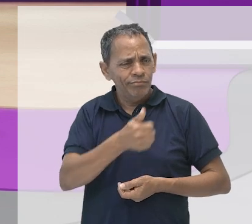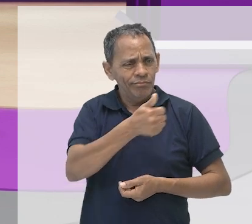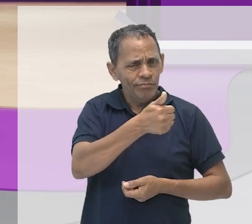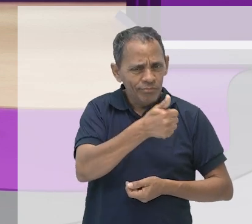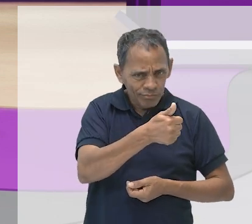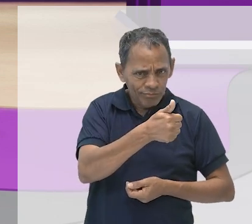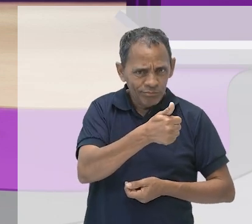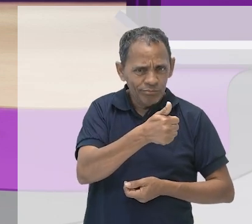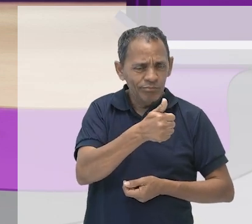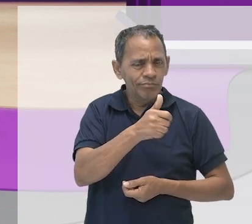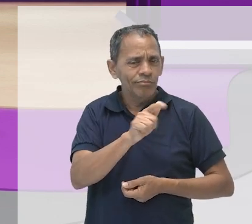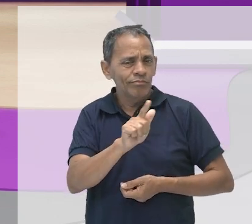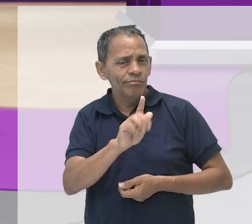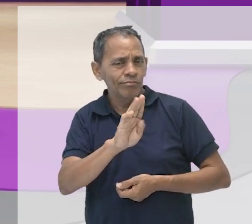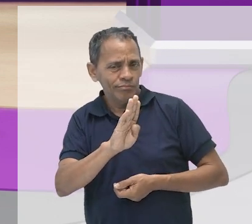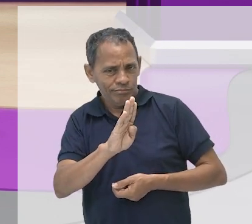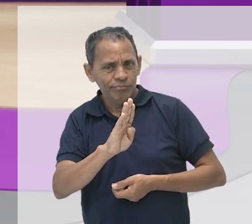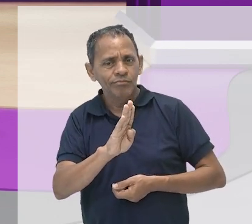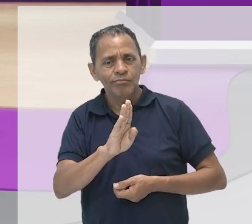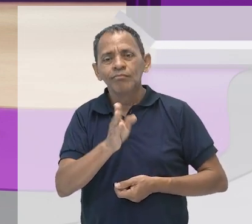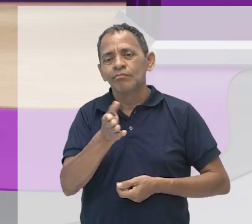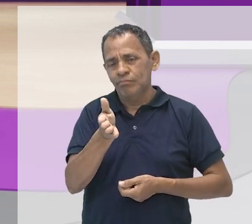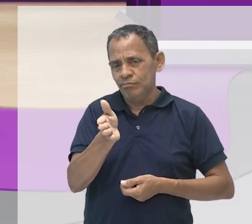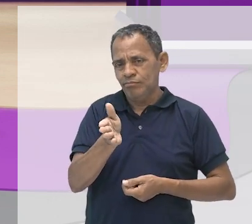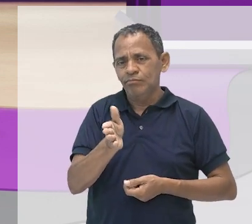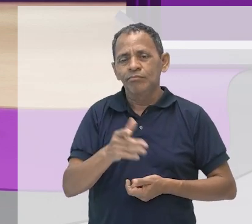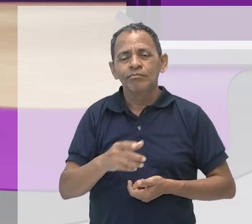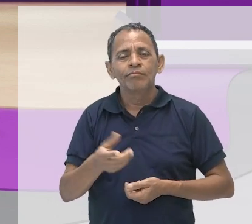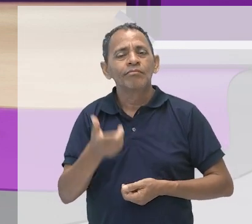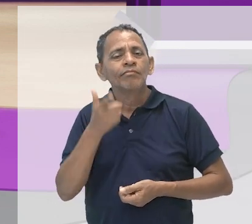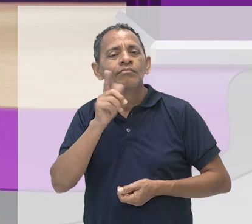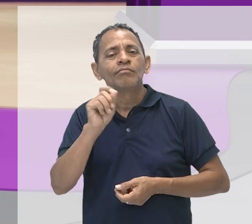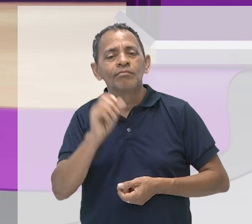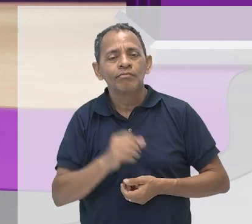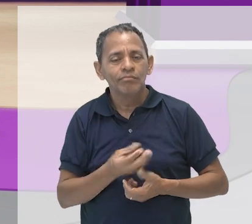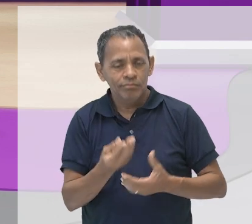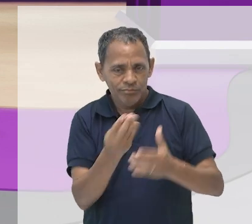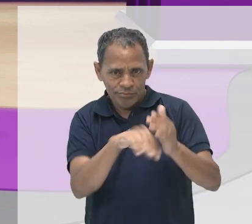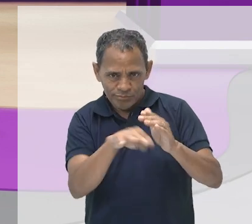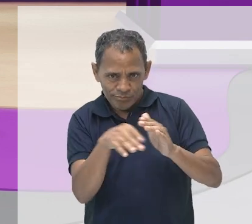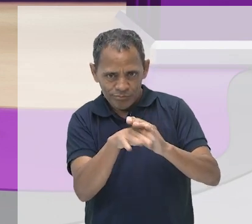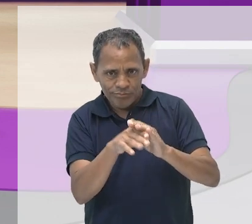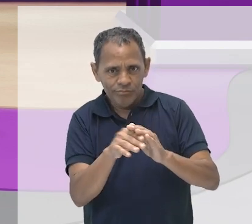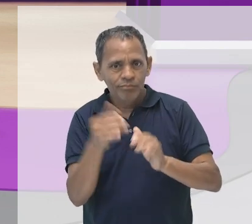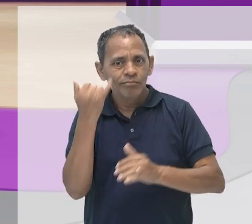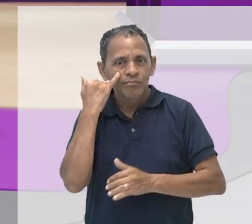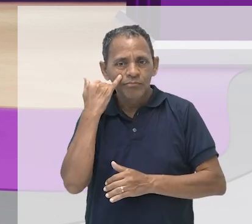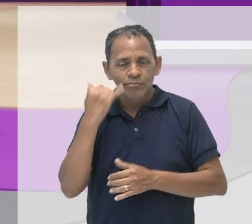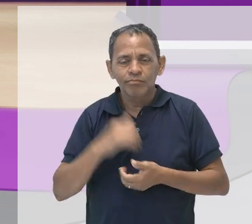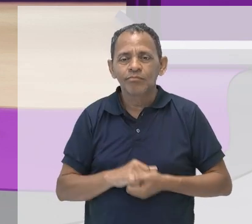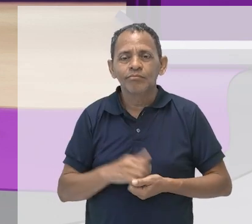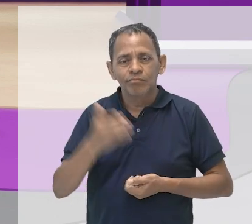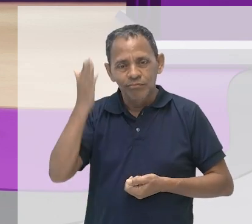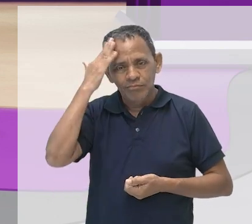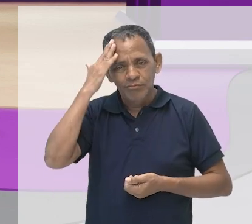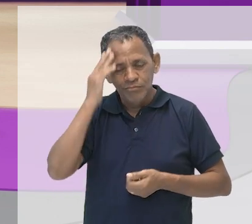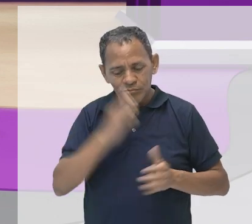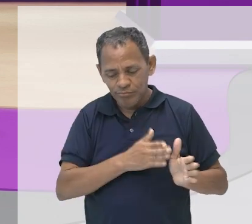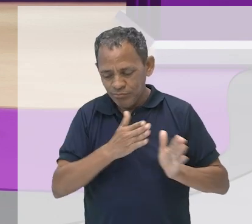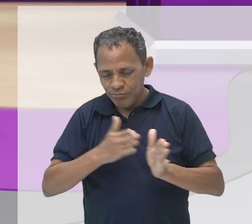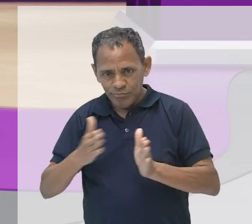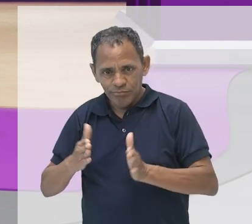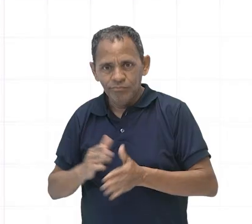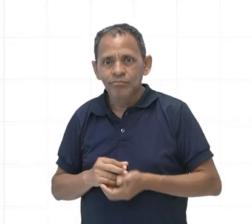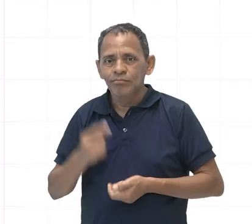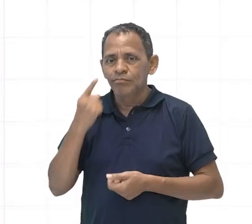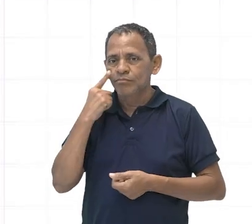Então, 1024 vezes gigabytes é a questão agora de 1 tera. Beleza? Entendida essa sequência, vamos comigo